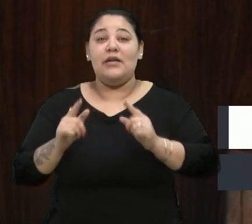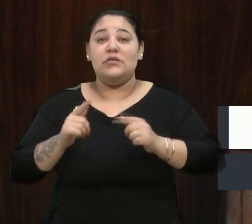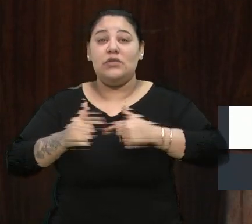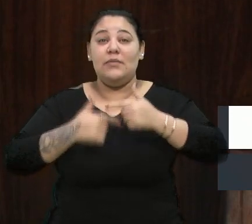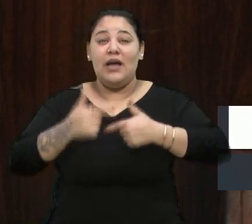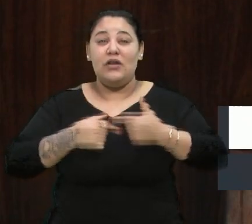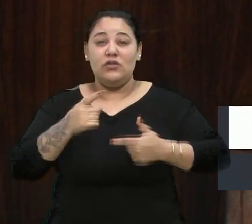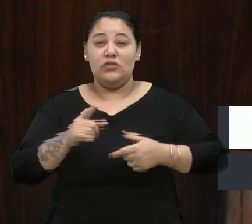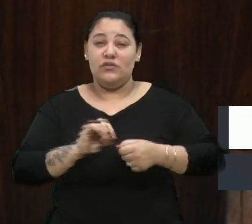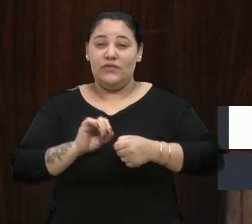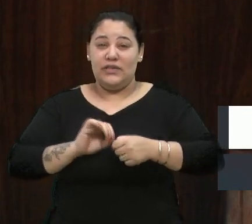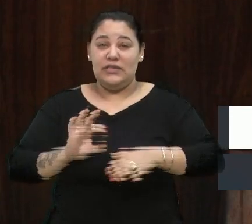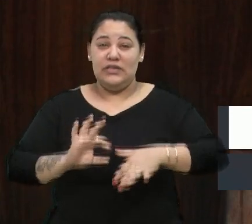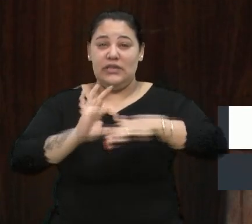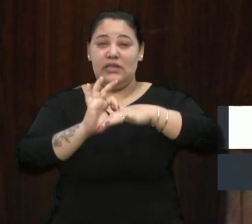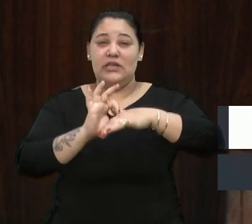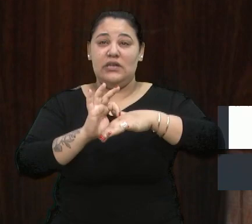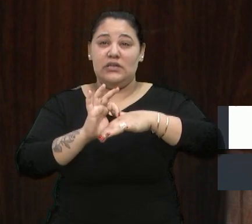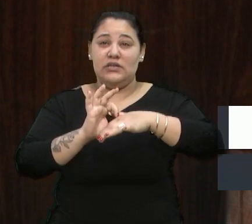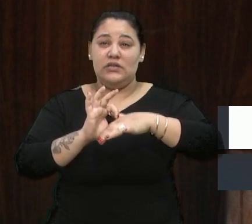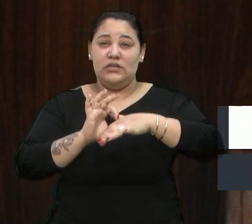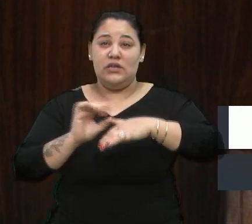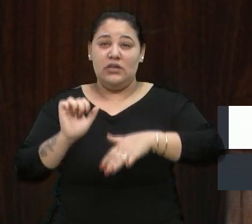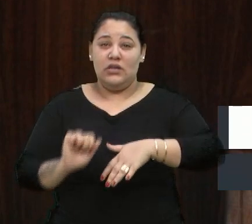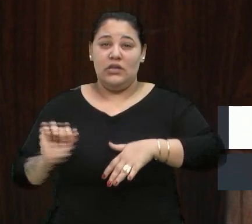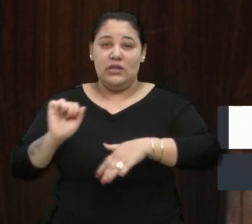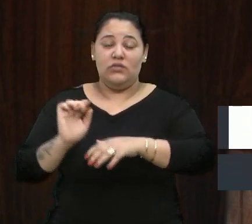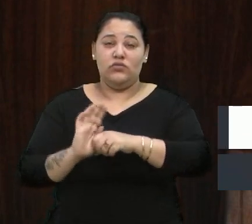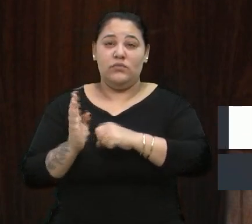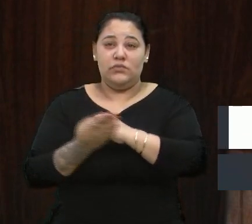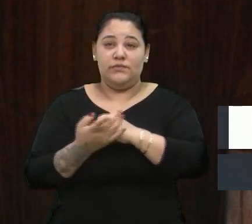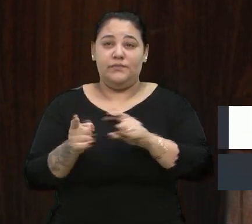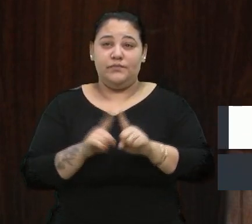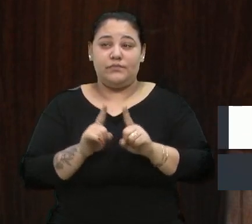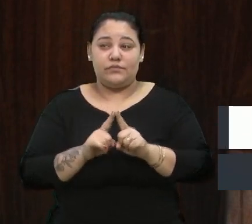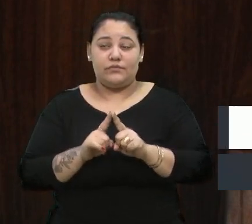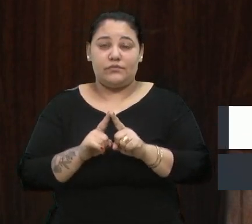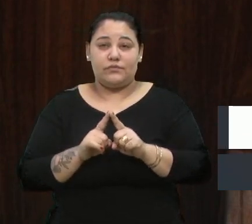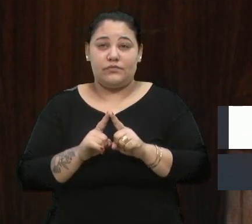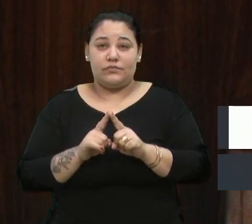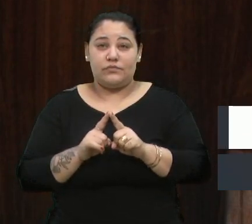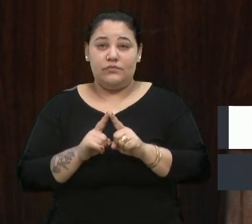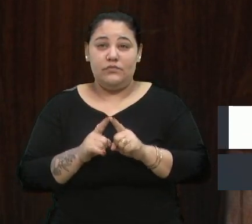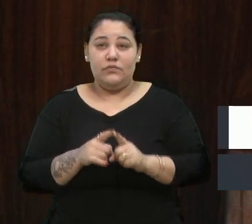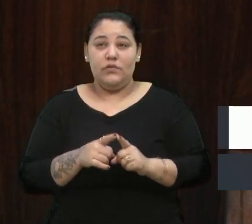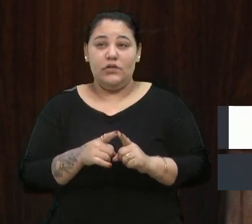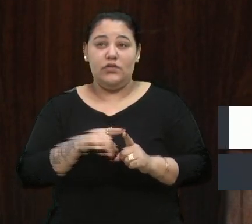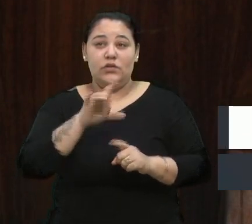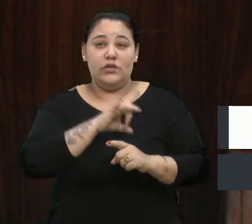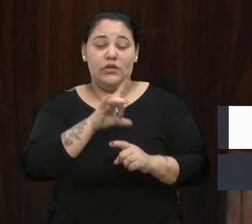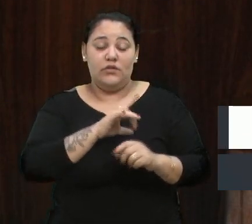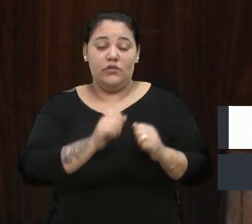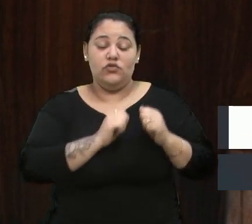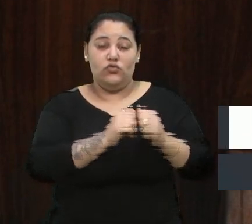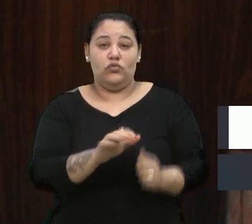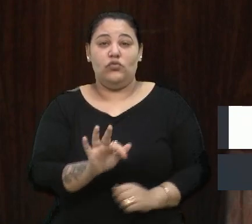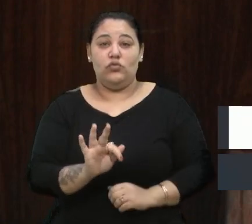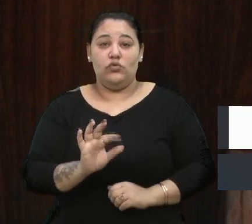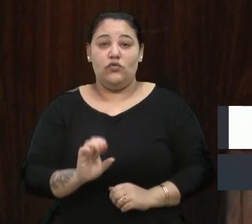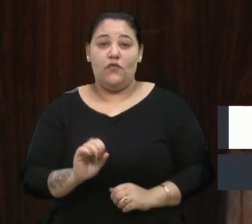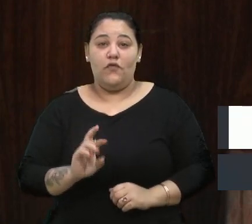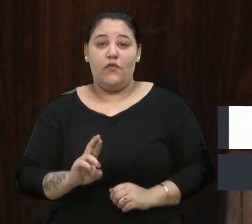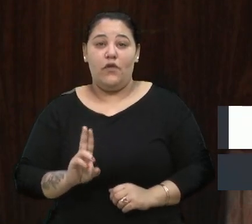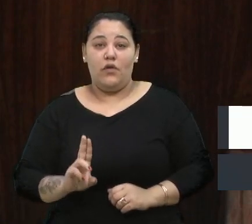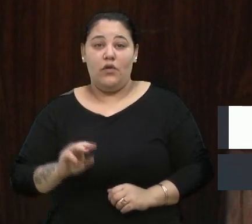liderando as associações de bairros, né? Quantas vezes o senhor esteve ali no fórum? Então, não